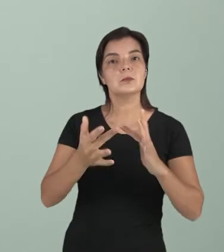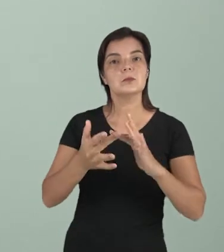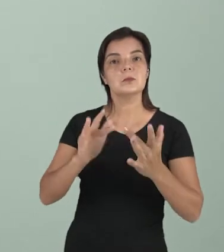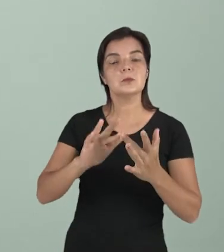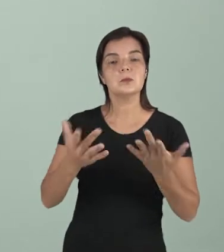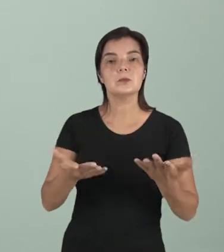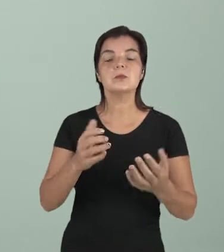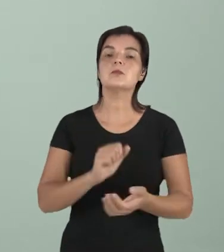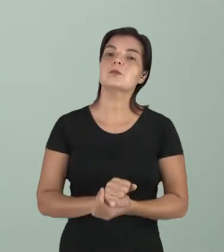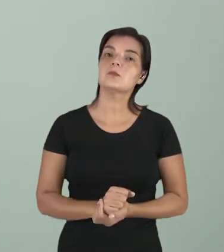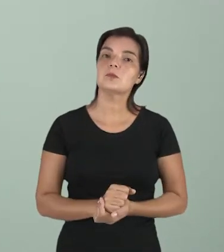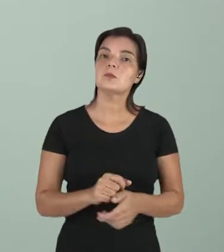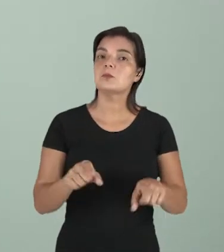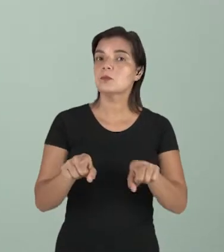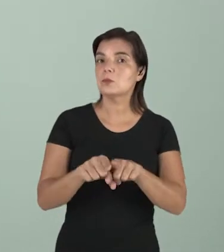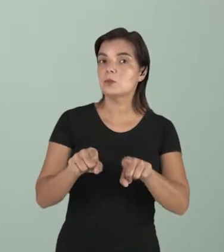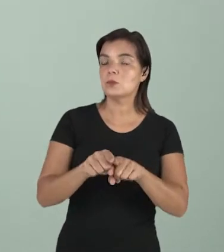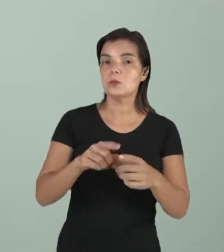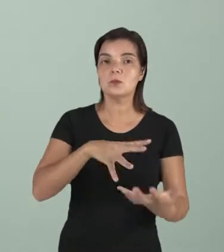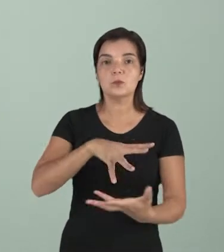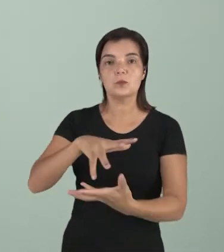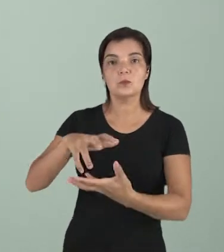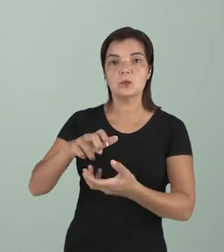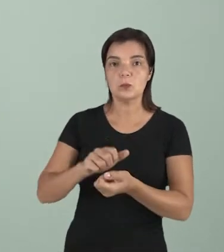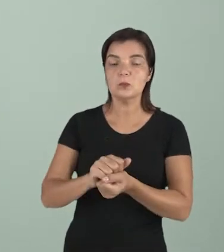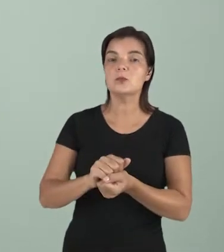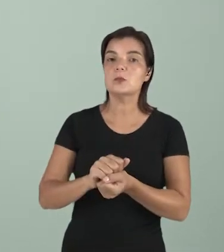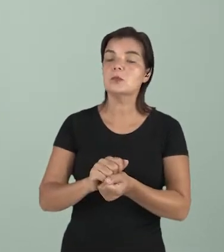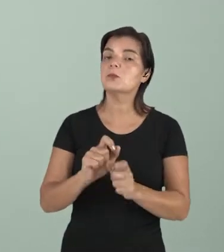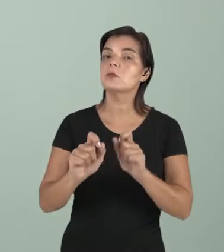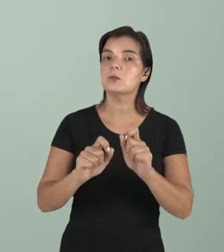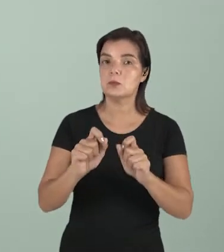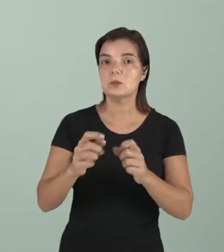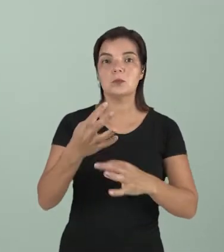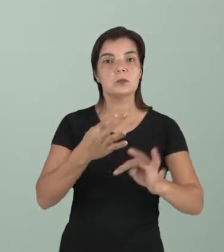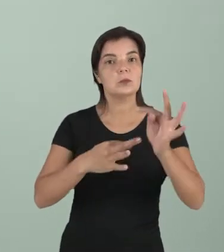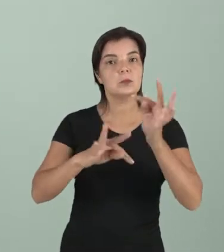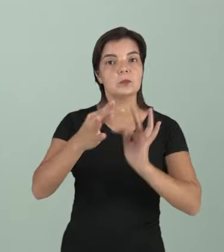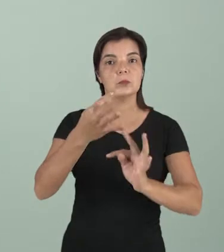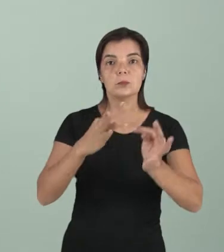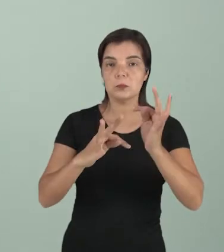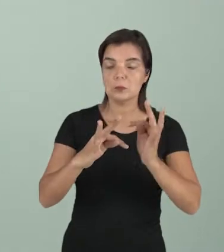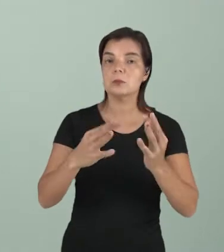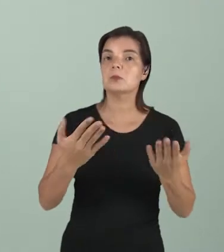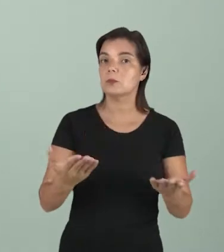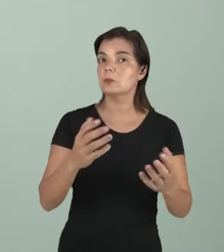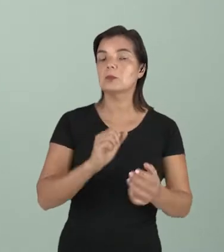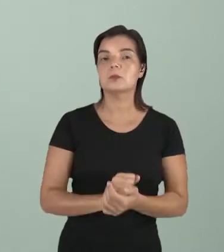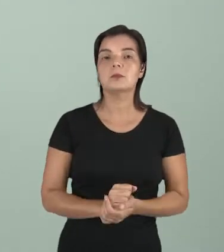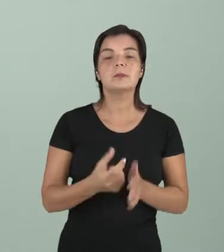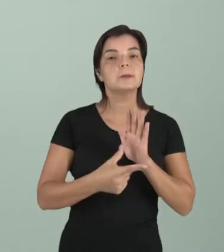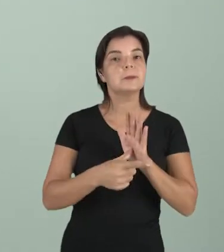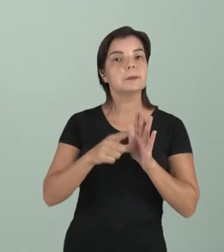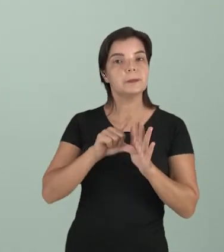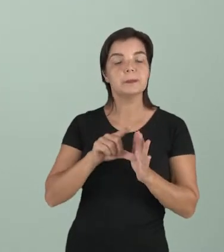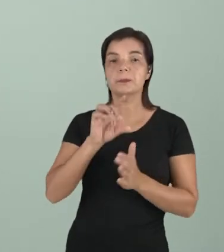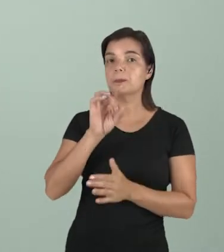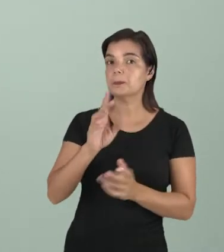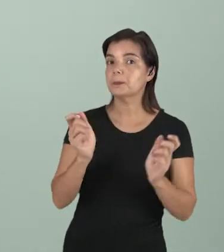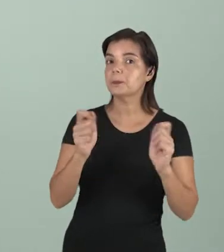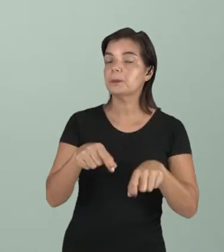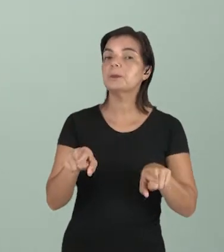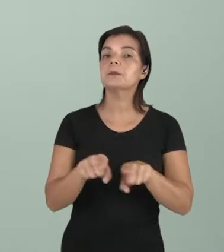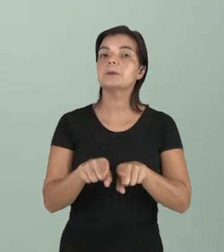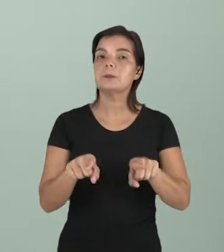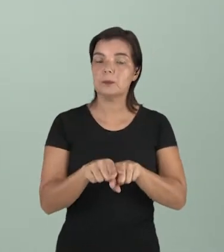conectividade, essa conexão do mundo inteiro através das tecnologias. Então, o que antes só era